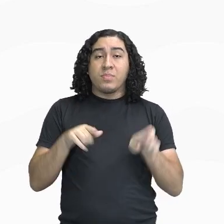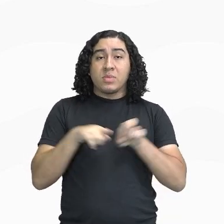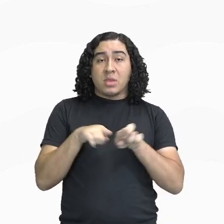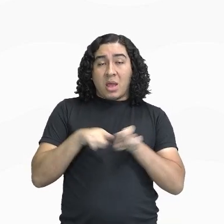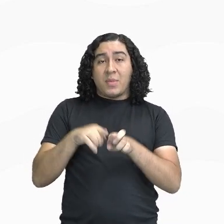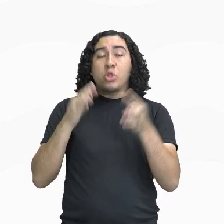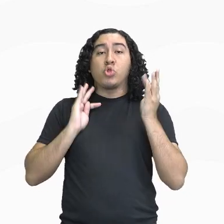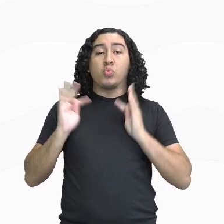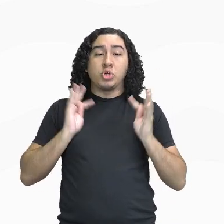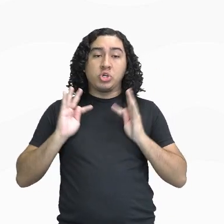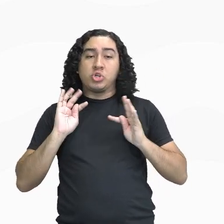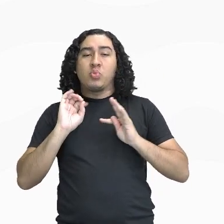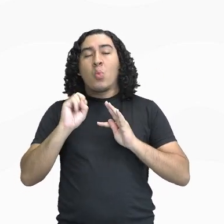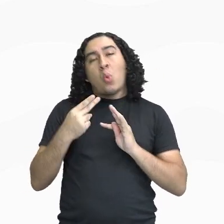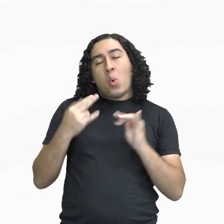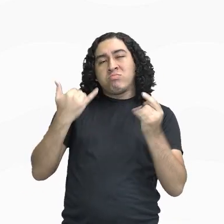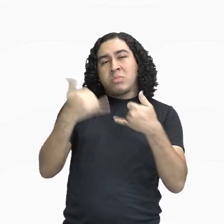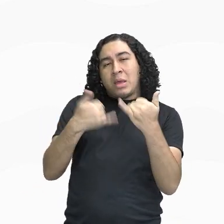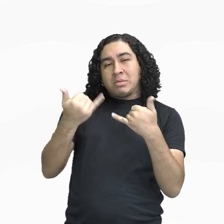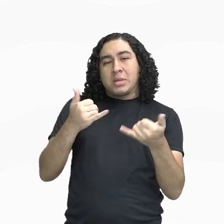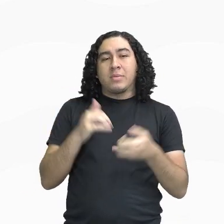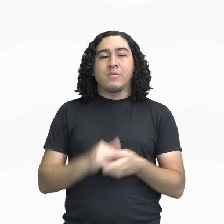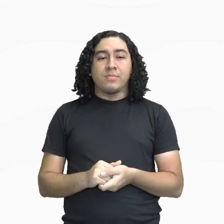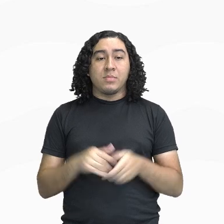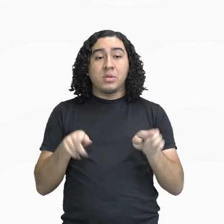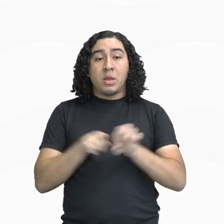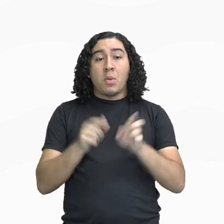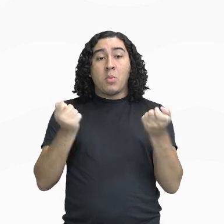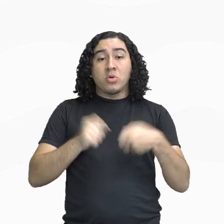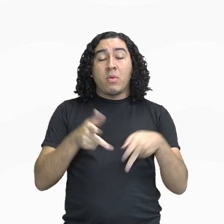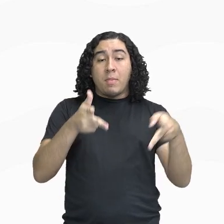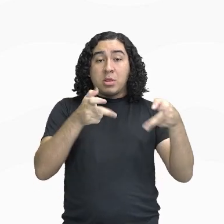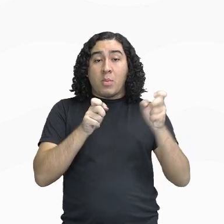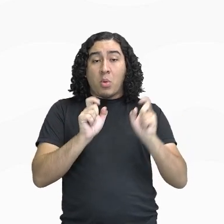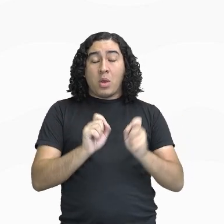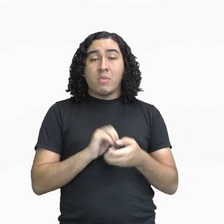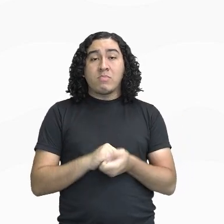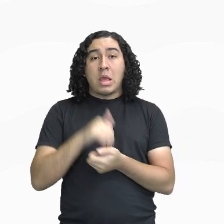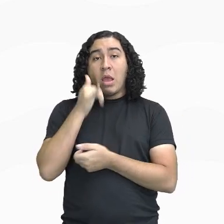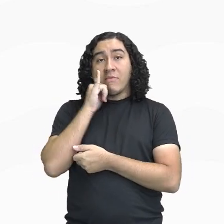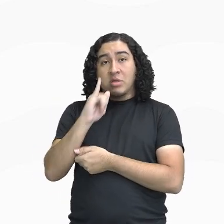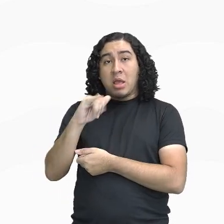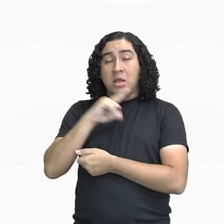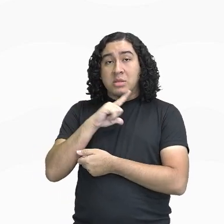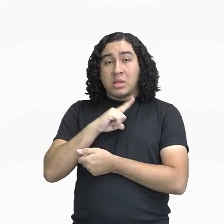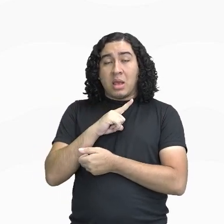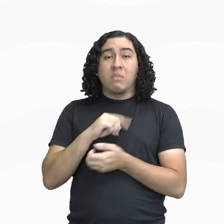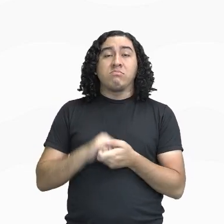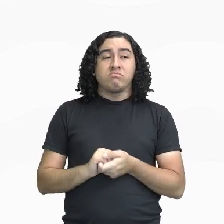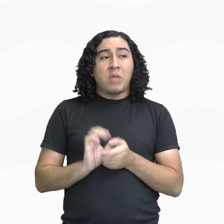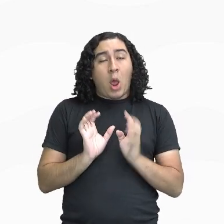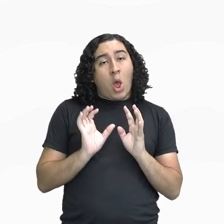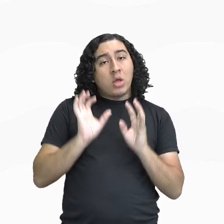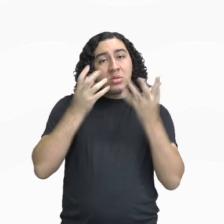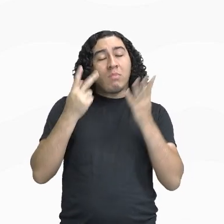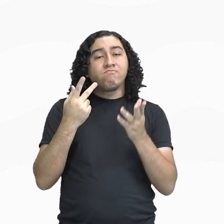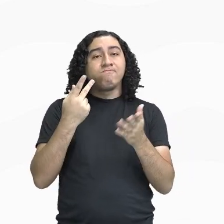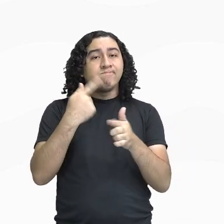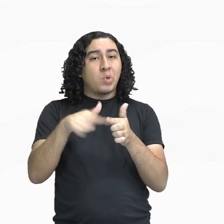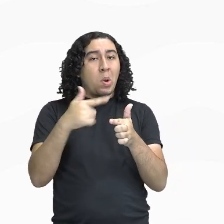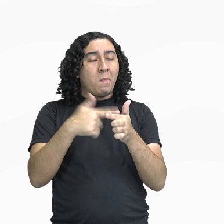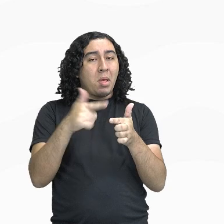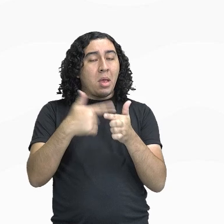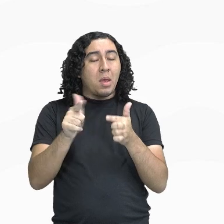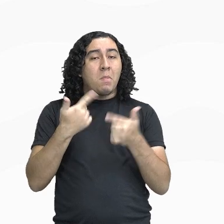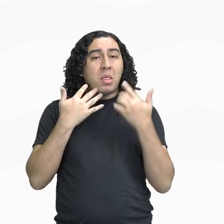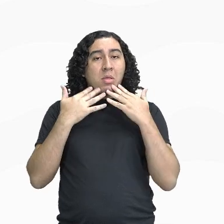também para o turismo. E nós podemos observar também quanto à prevenção de desastres naturais, né? Um ciclo ali bem regulado,